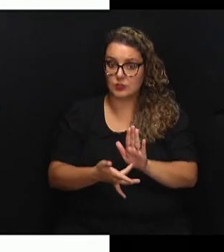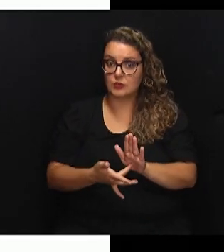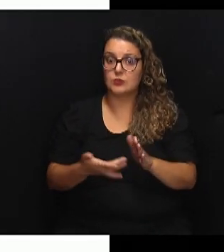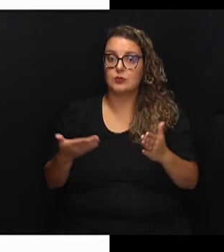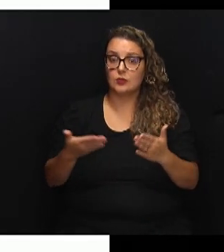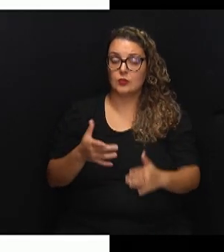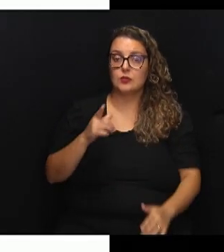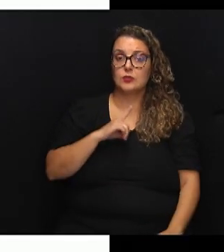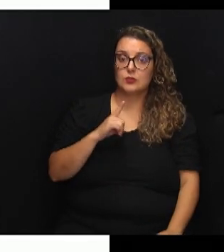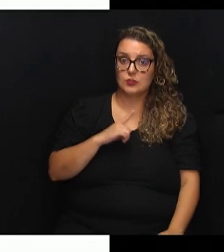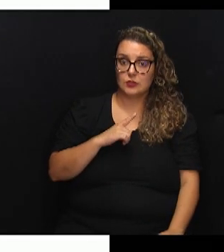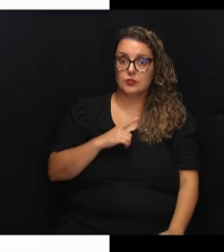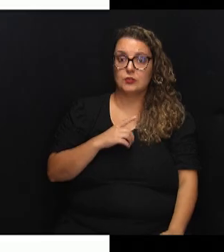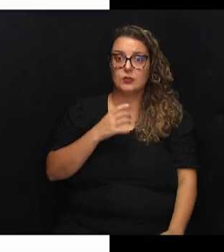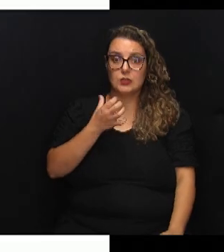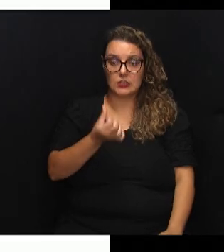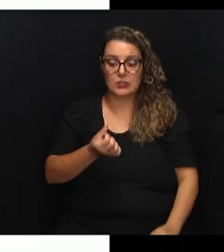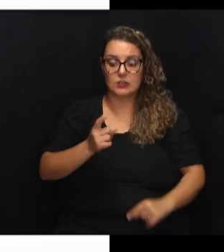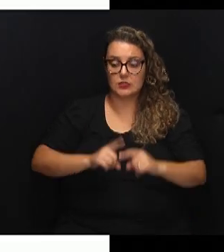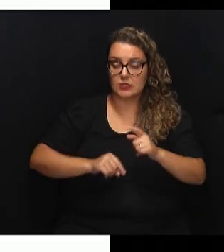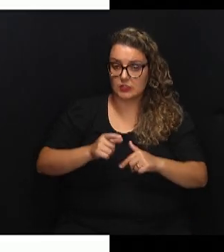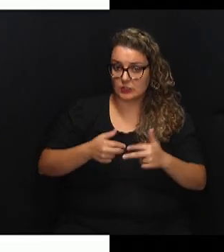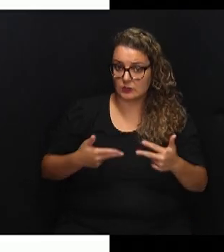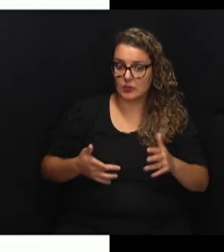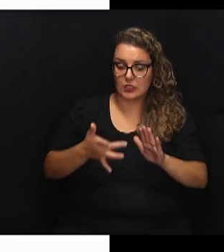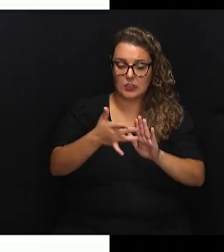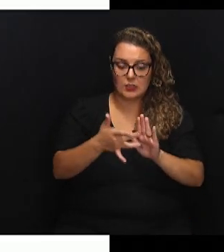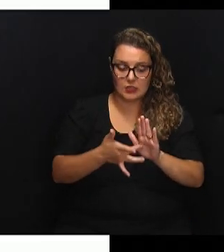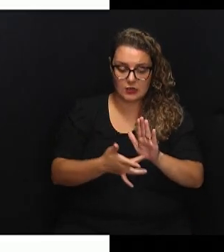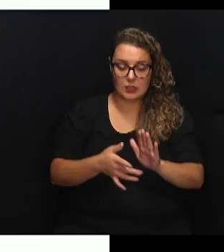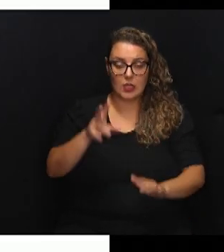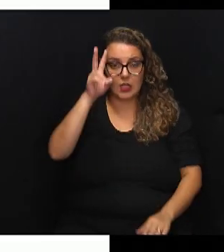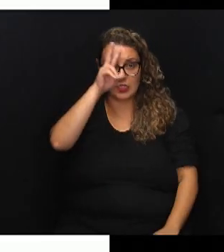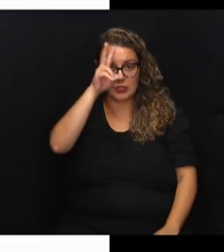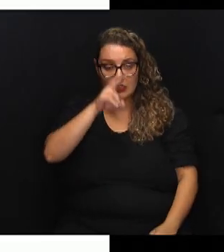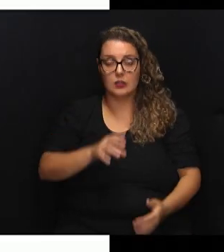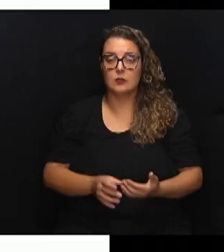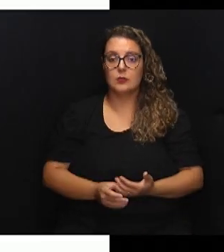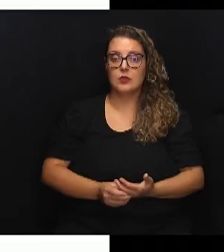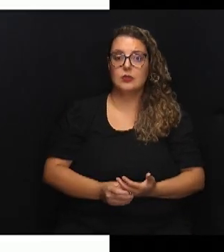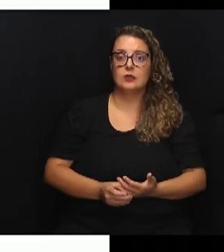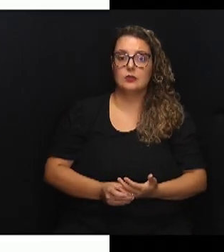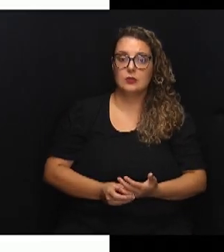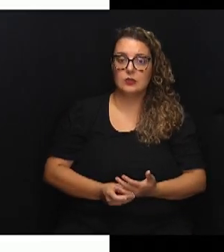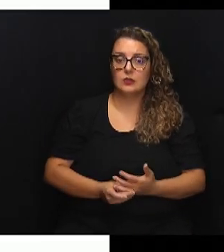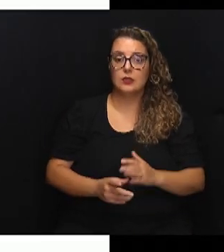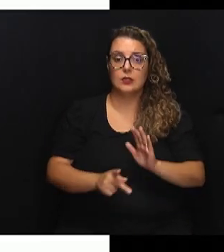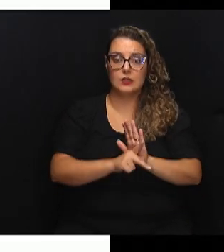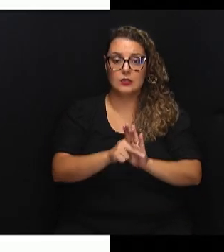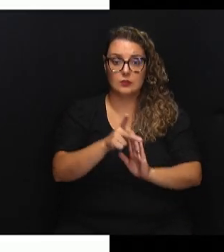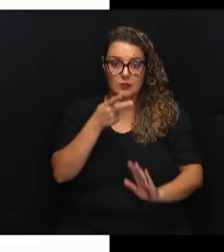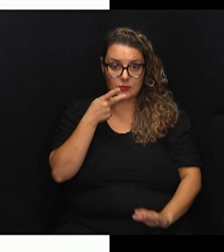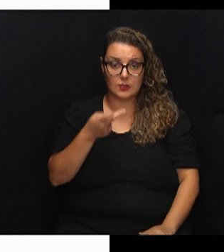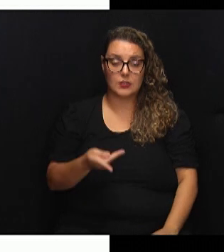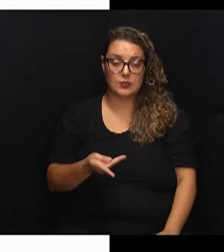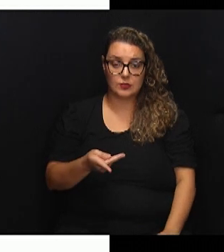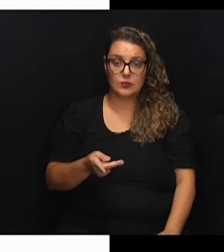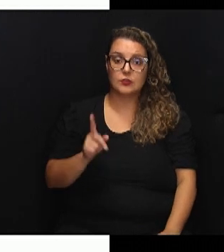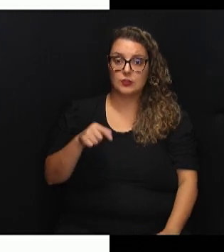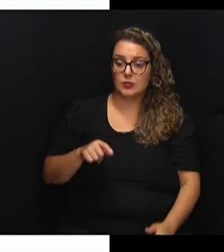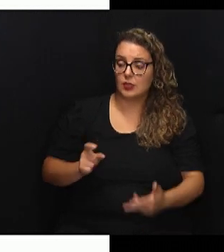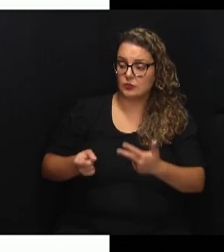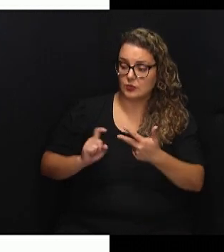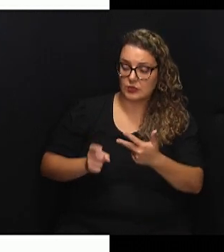nós temos 6 matérias, lembrando que esse projeto que eu acabei de mencionar, que é o projeto